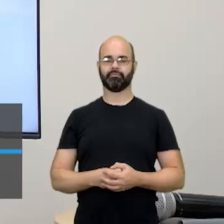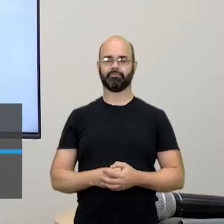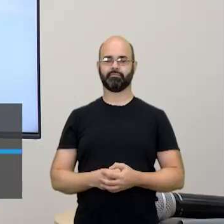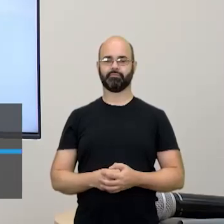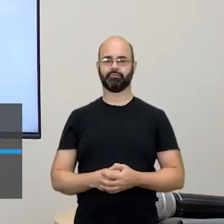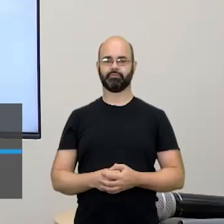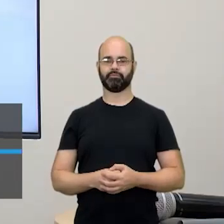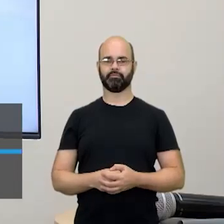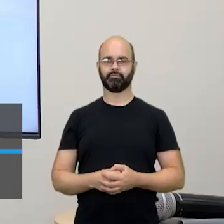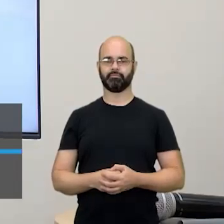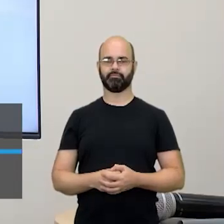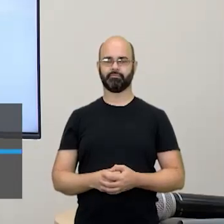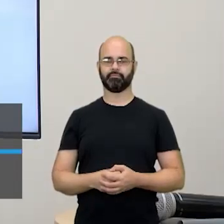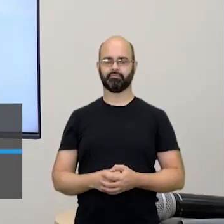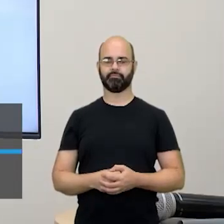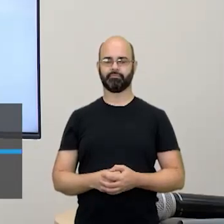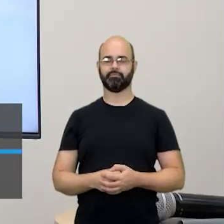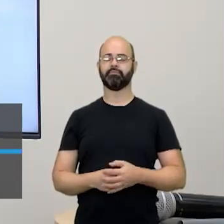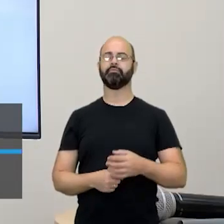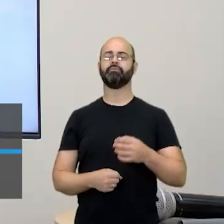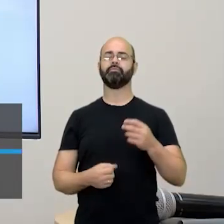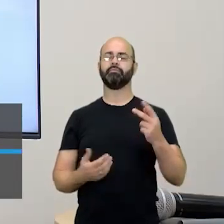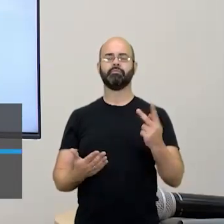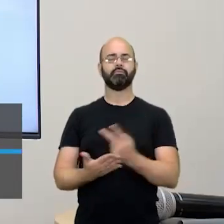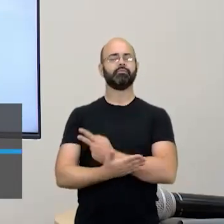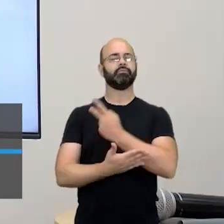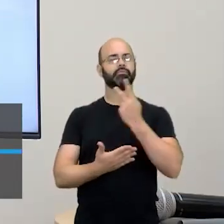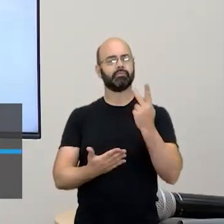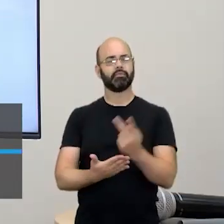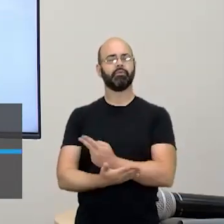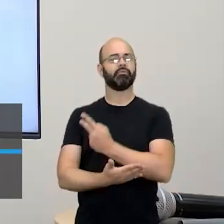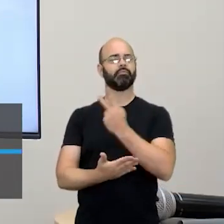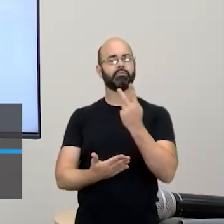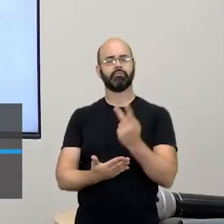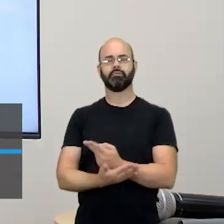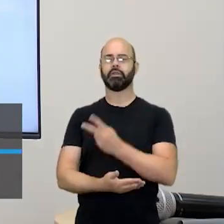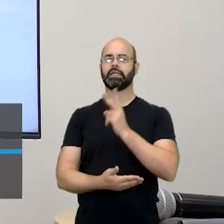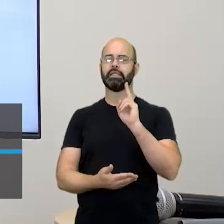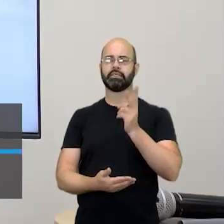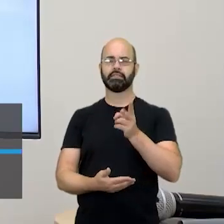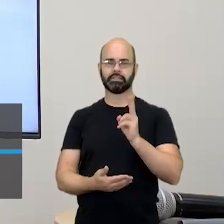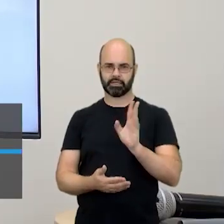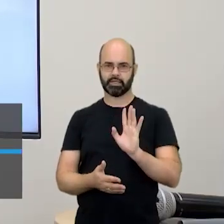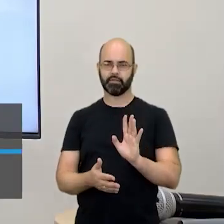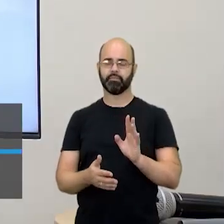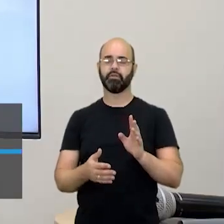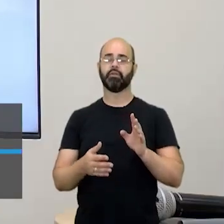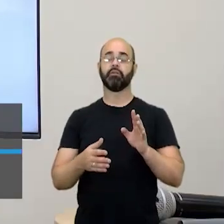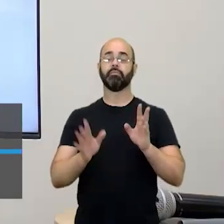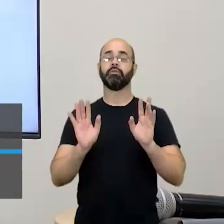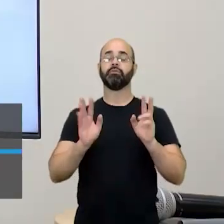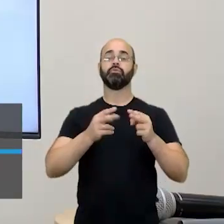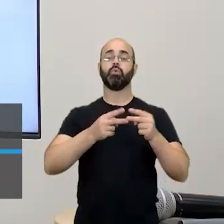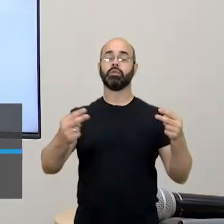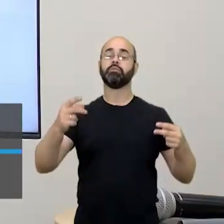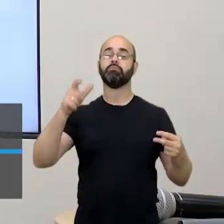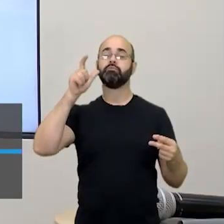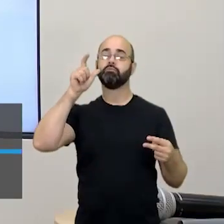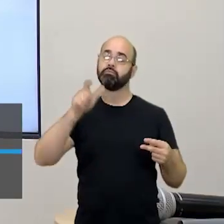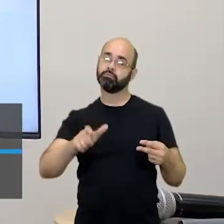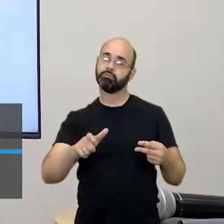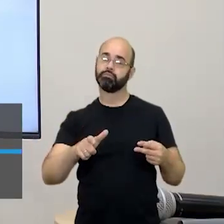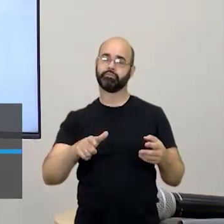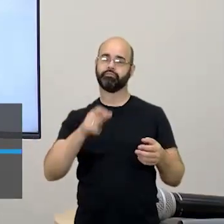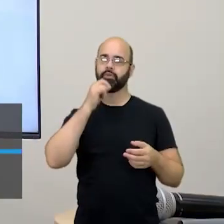isso acontece com frequência, muita coisa relevante, muita coisa bacana que jamais teria sido escrito